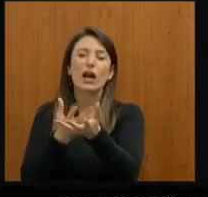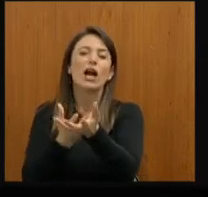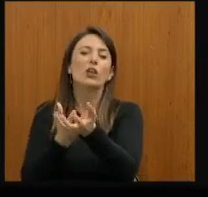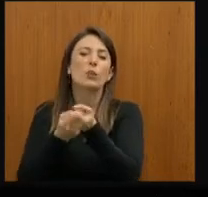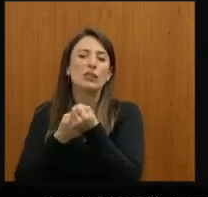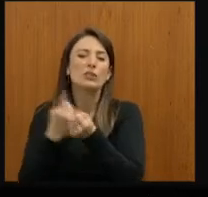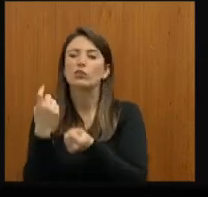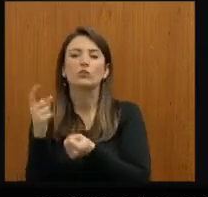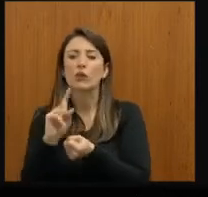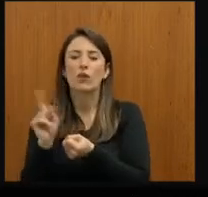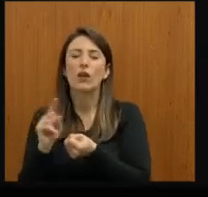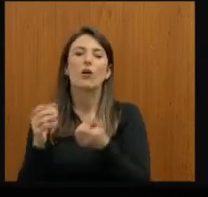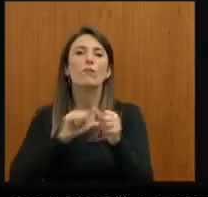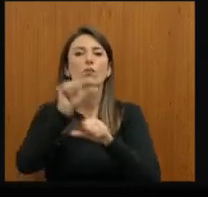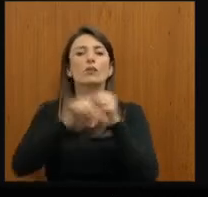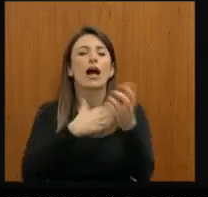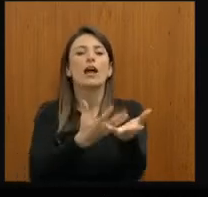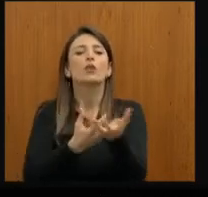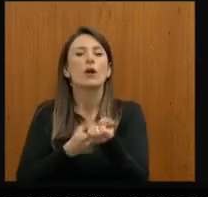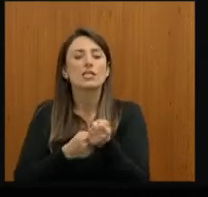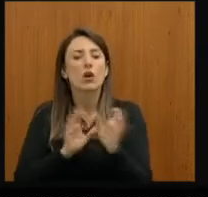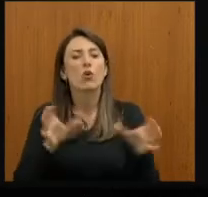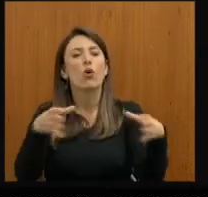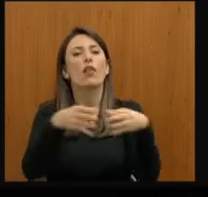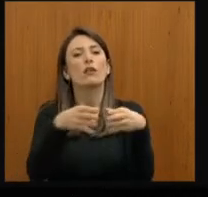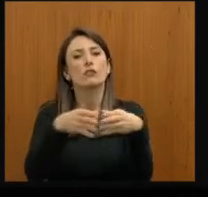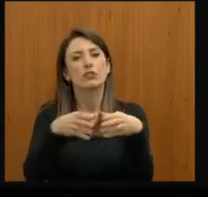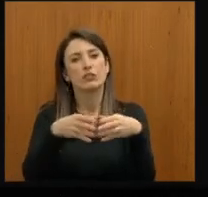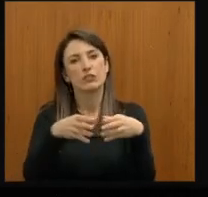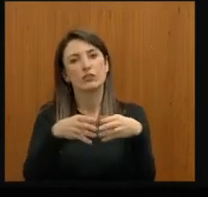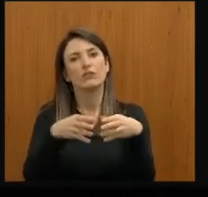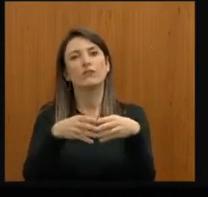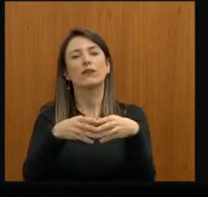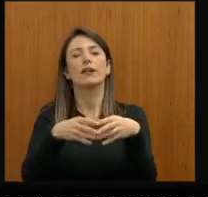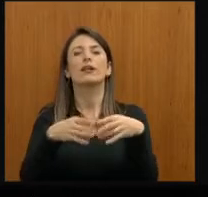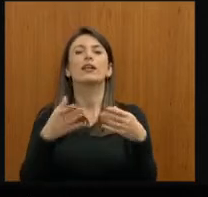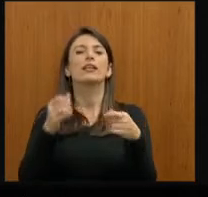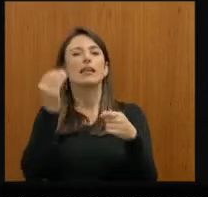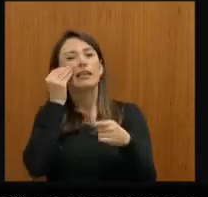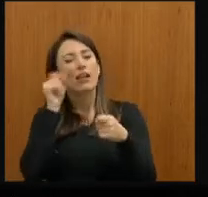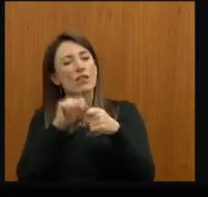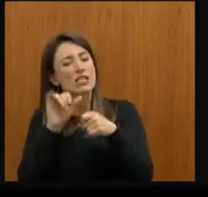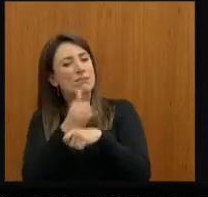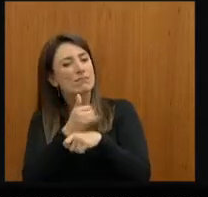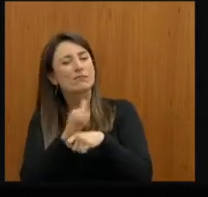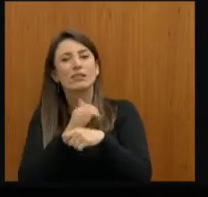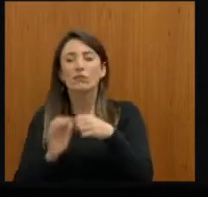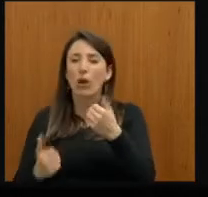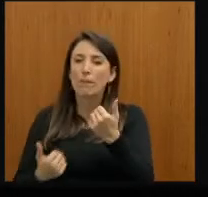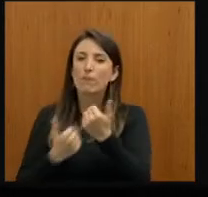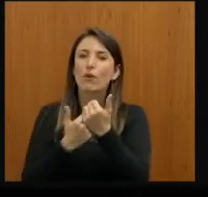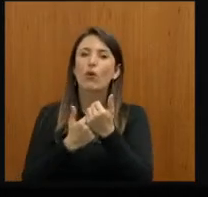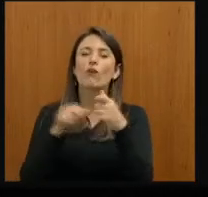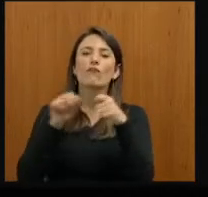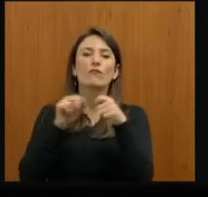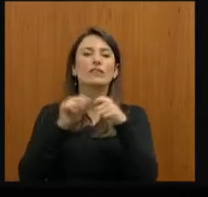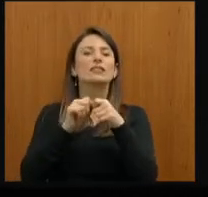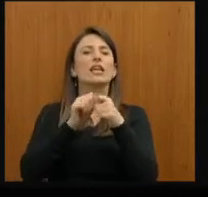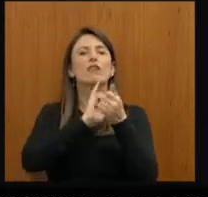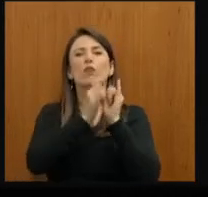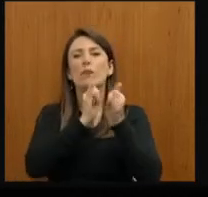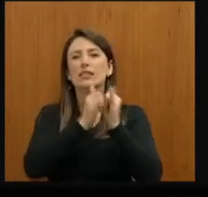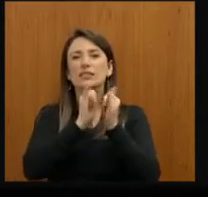da situação mais coletiva né então como eu digitei essa atribuição em termos de apoio para prestar informações técnico-jurídicas